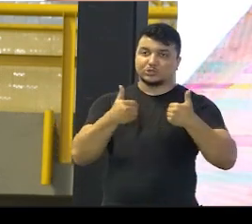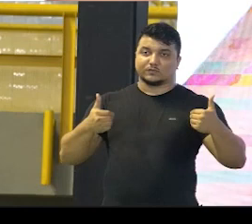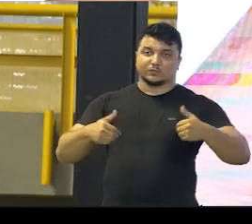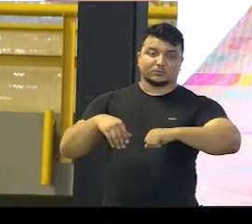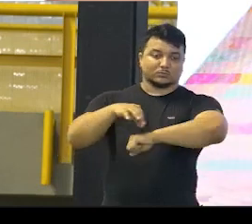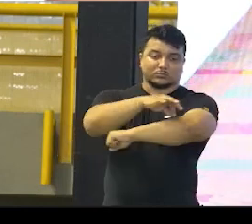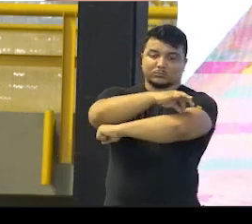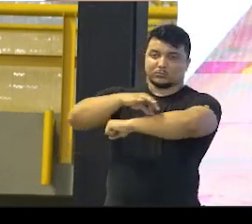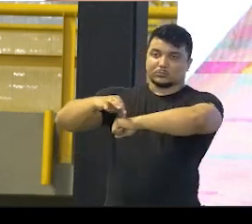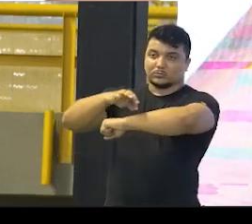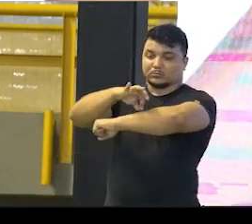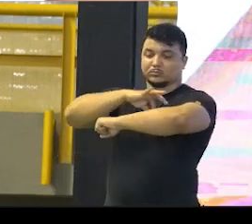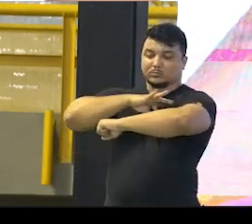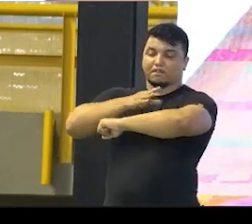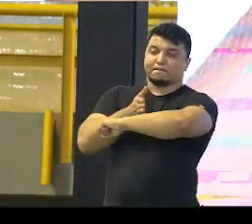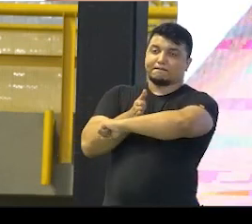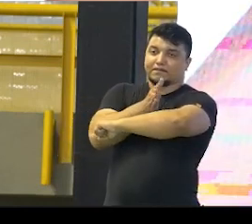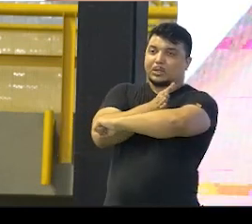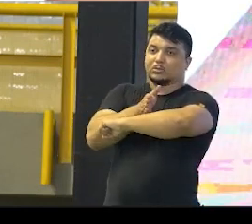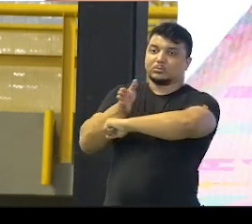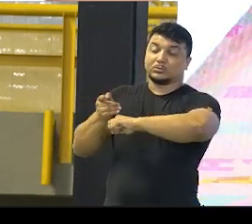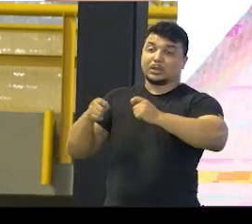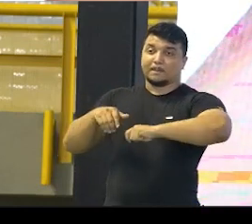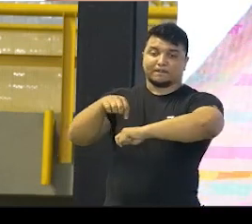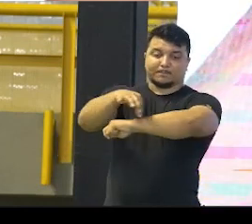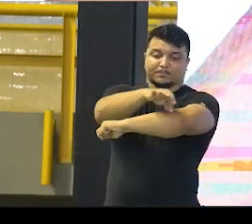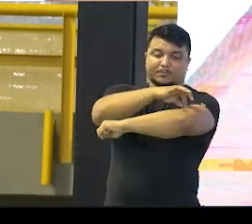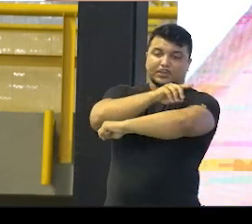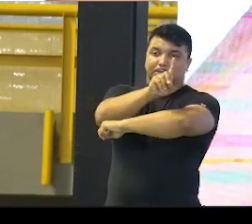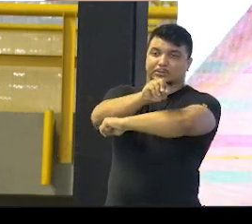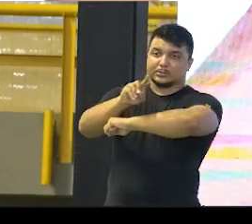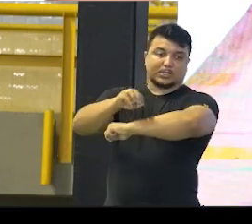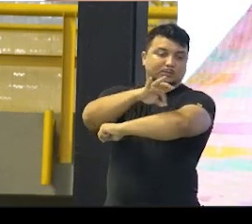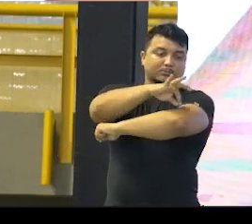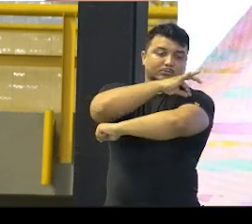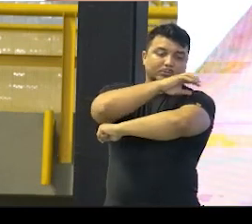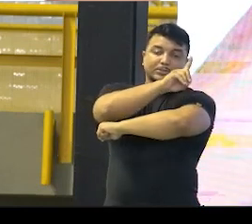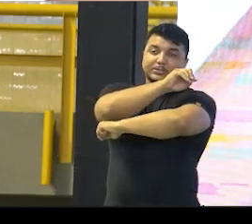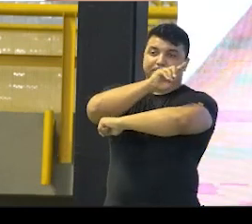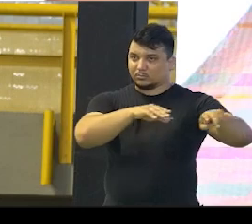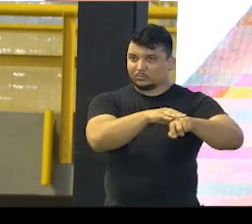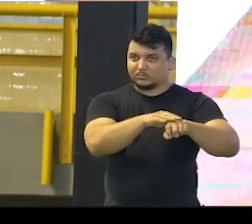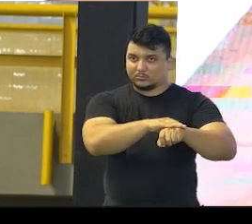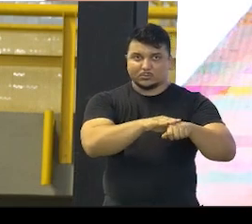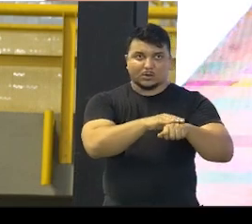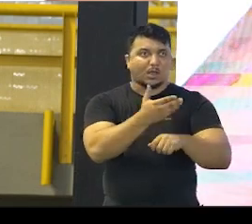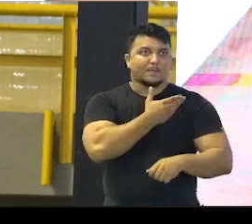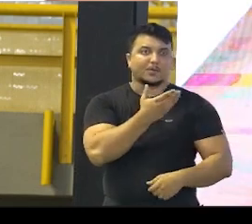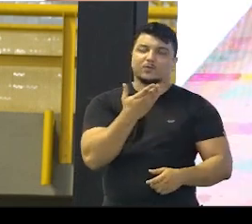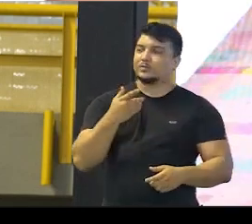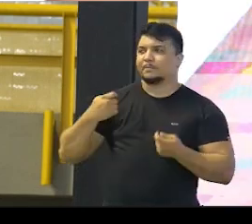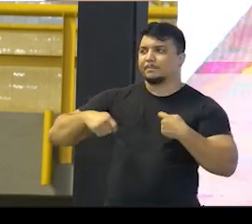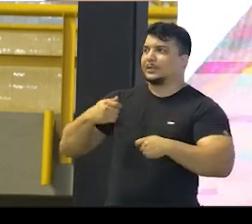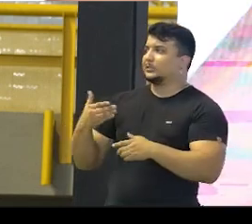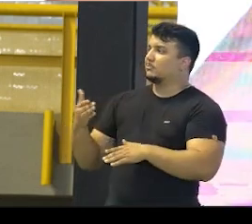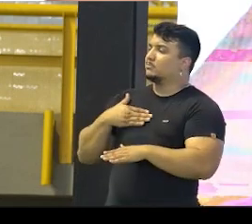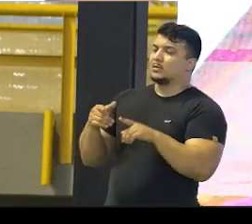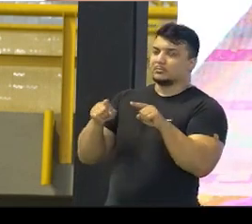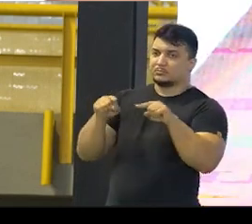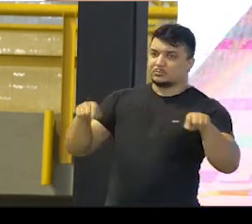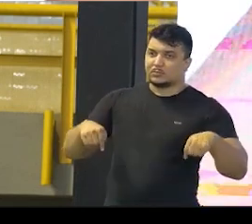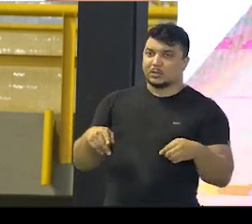pedacinho do mapa de Fortaleza e peguei um quarteirão padrão aqui em Fortaleza. Vocês têm